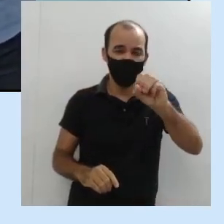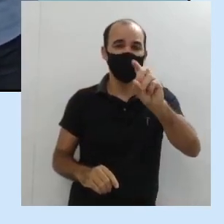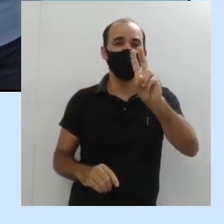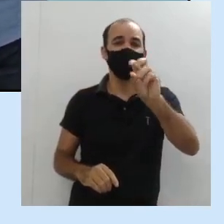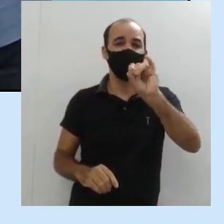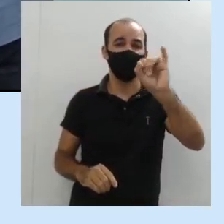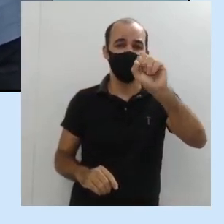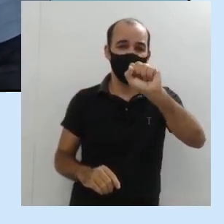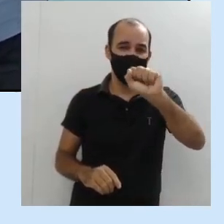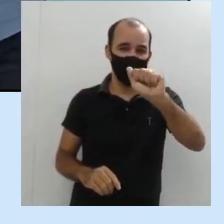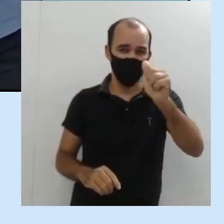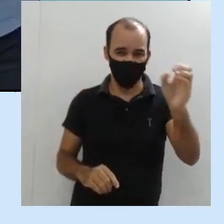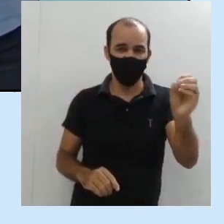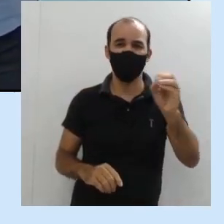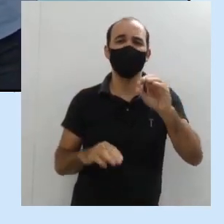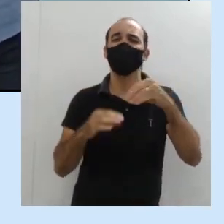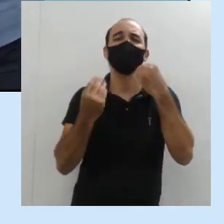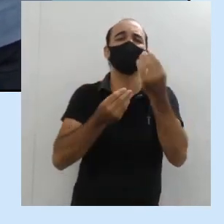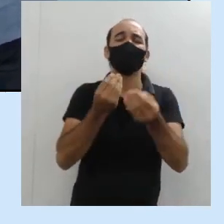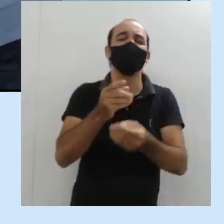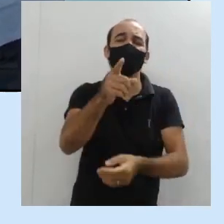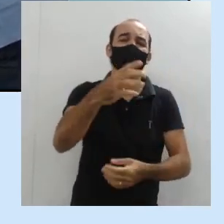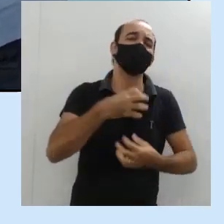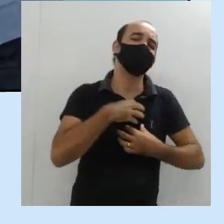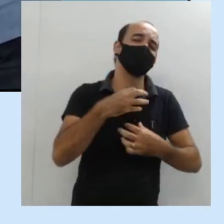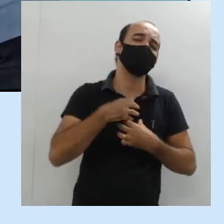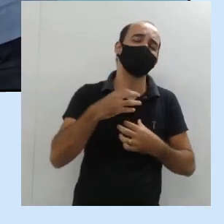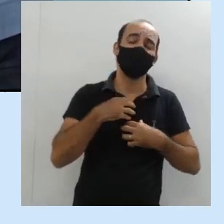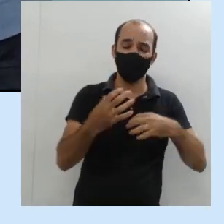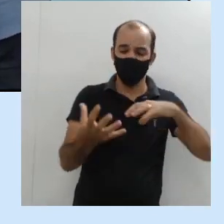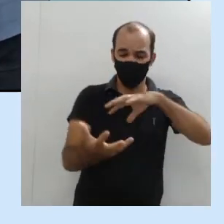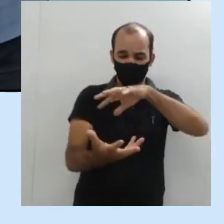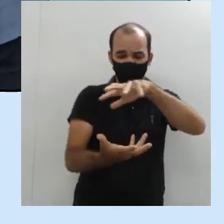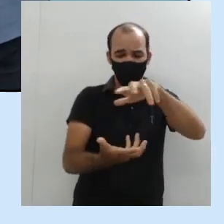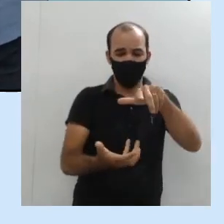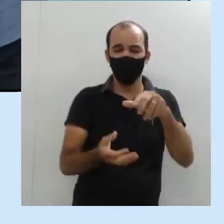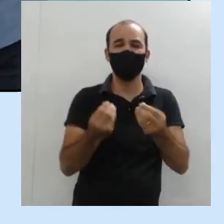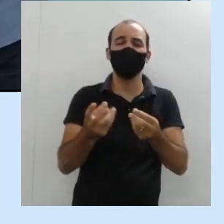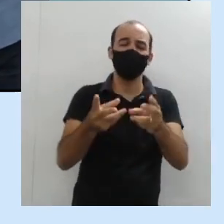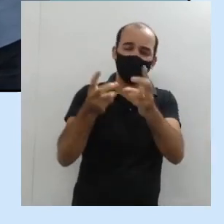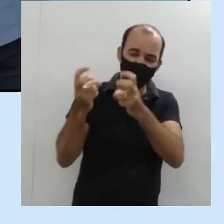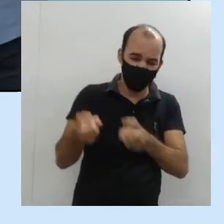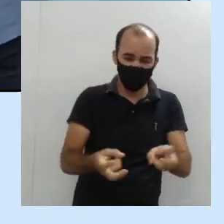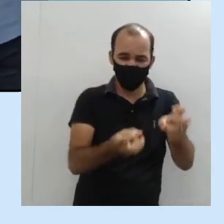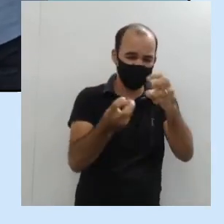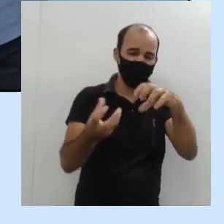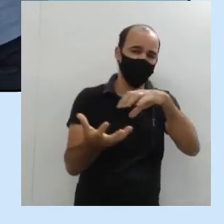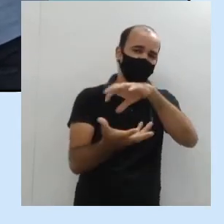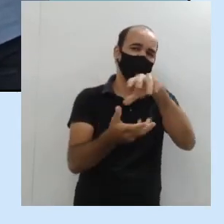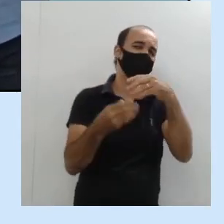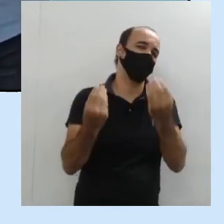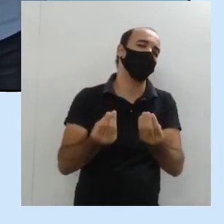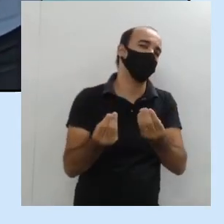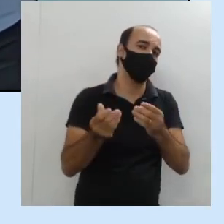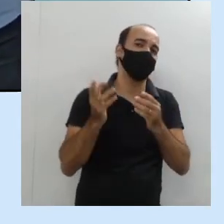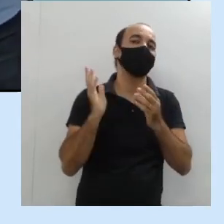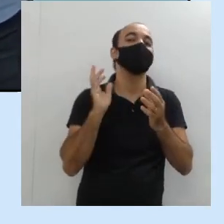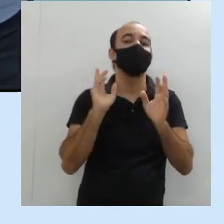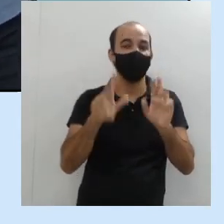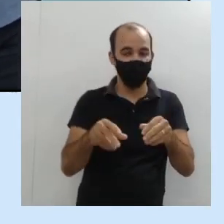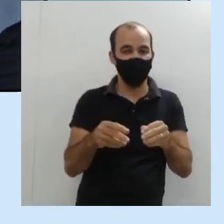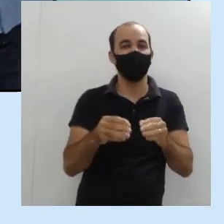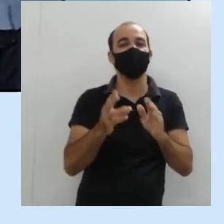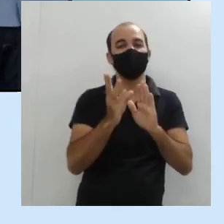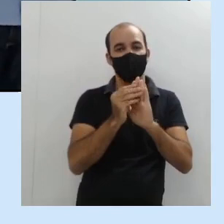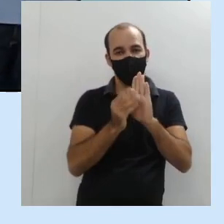Como é que você vê o mundo? Como é que você entende esse mundo? É sobre isso que a nossa aula vai falar hoje, ok? Olha